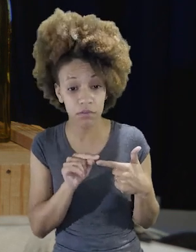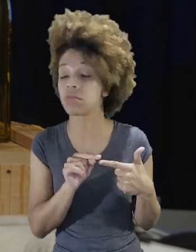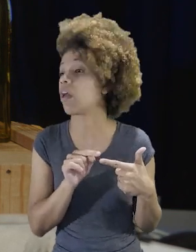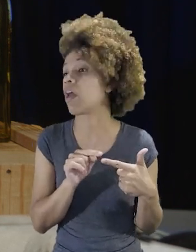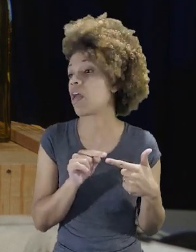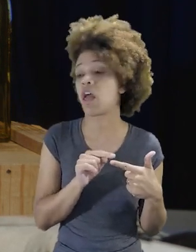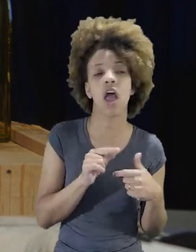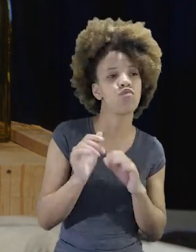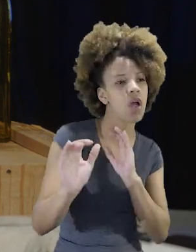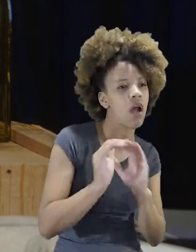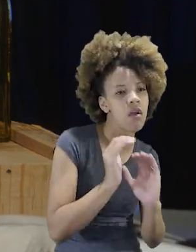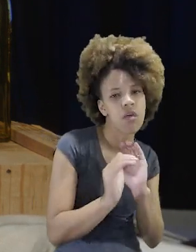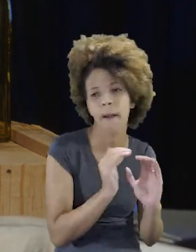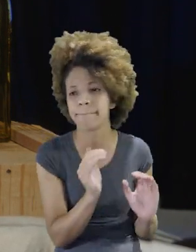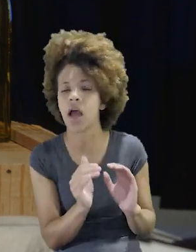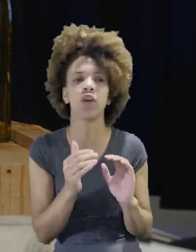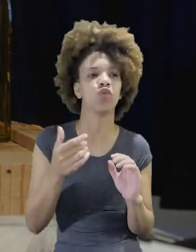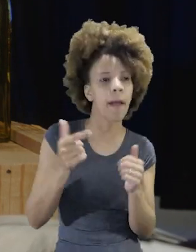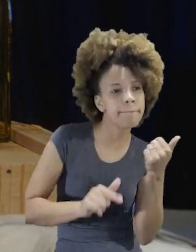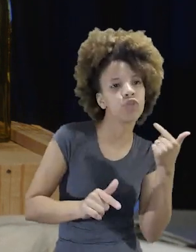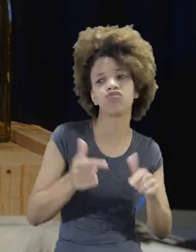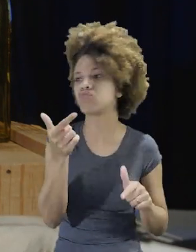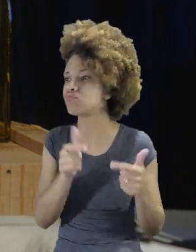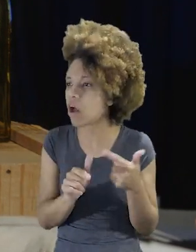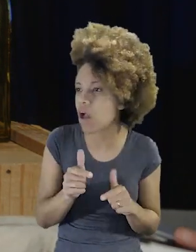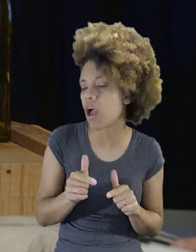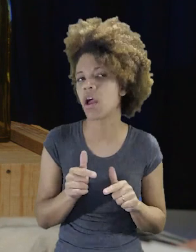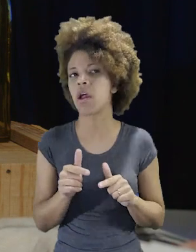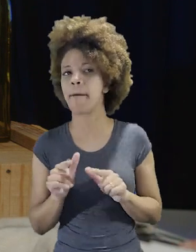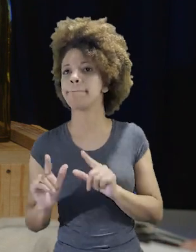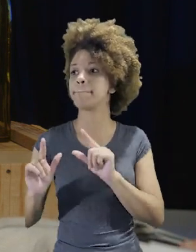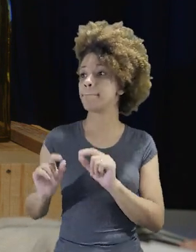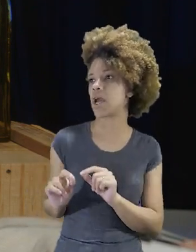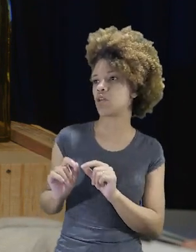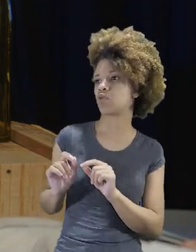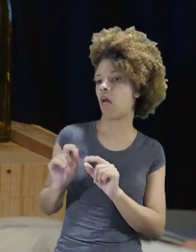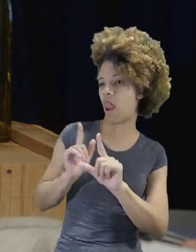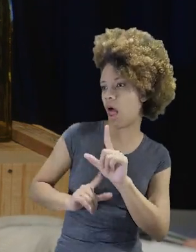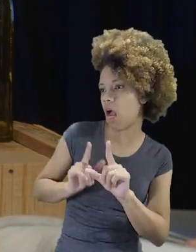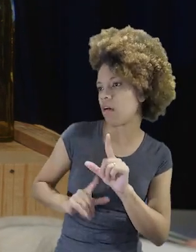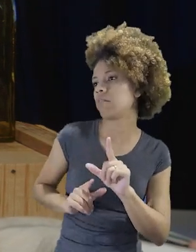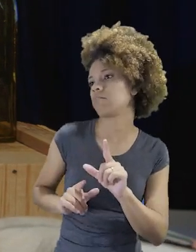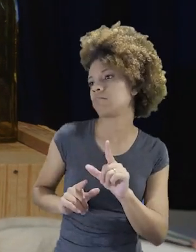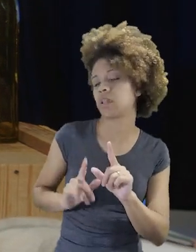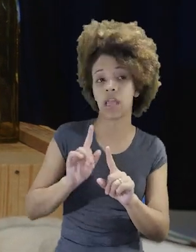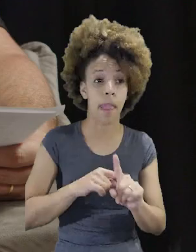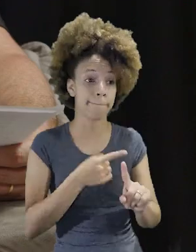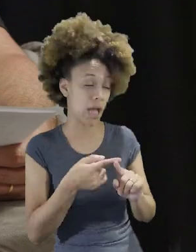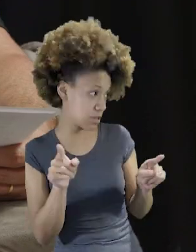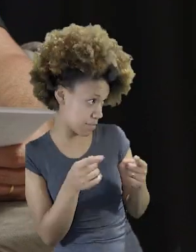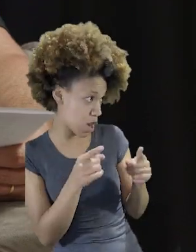são esses são esses flows cantados é coisa de repetir um pouco mais colocar menos sílabas e